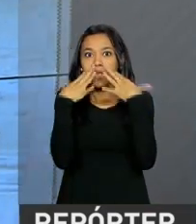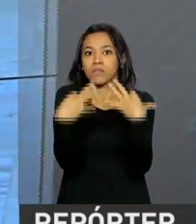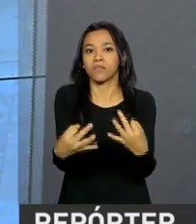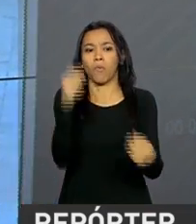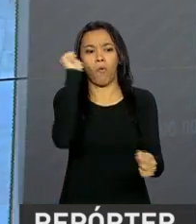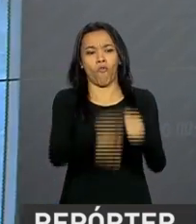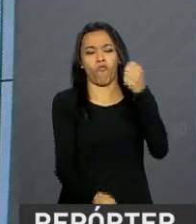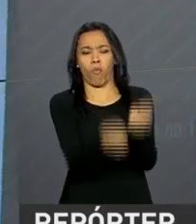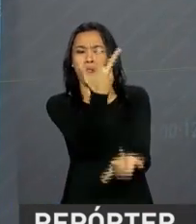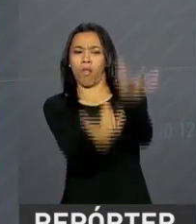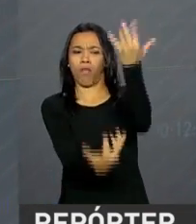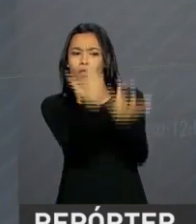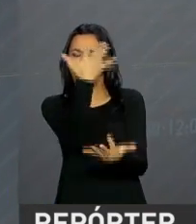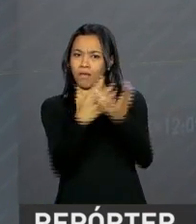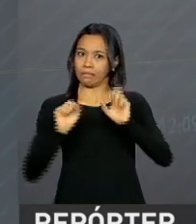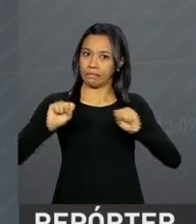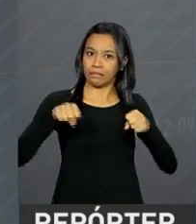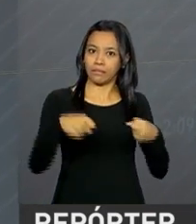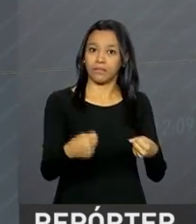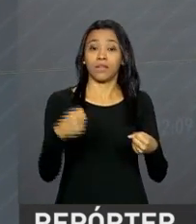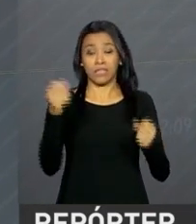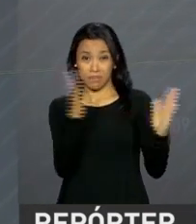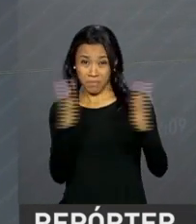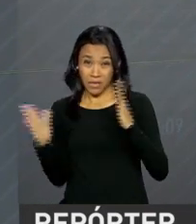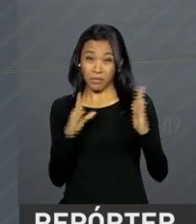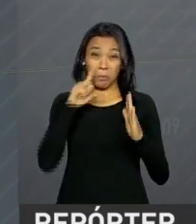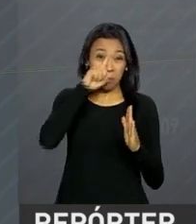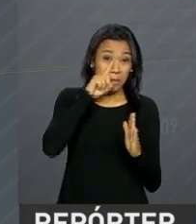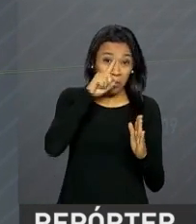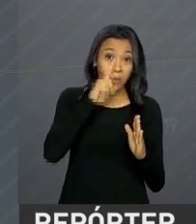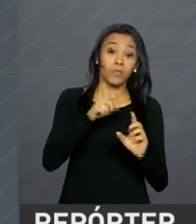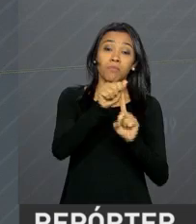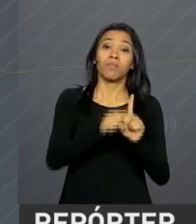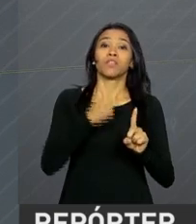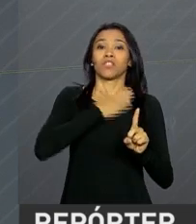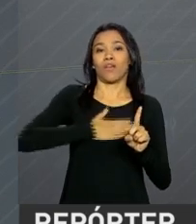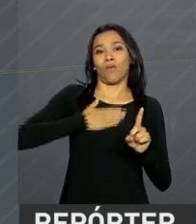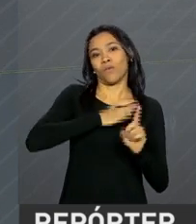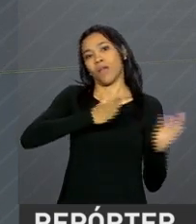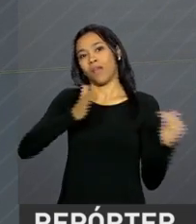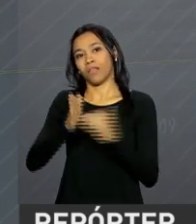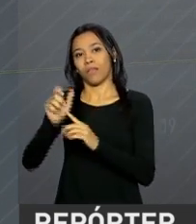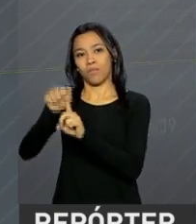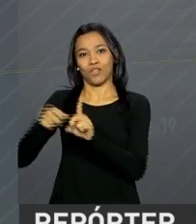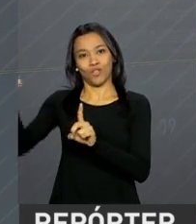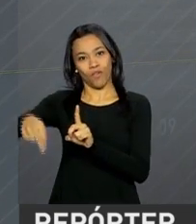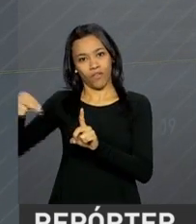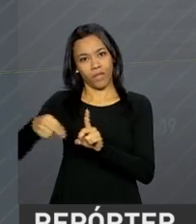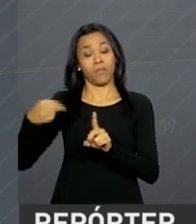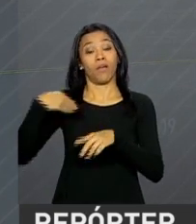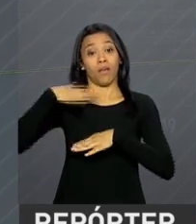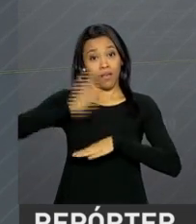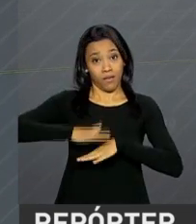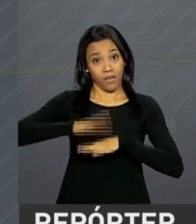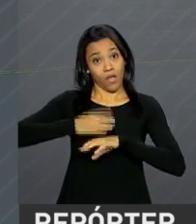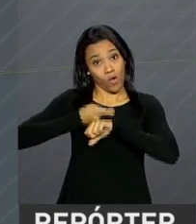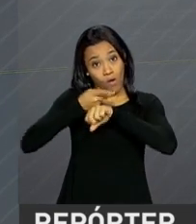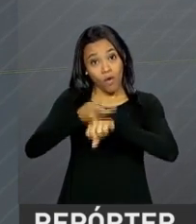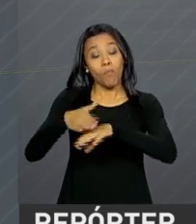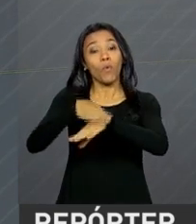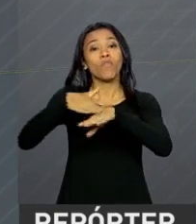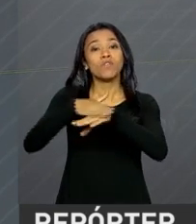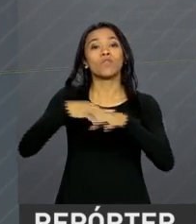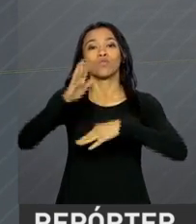ser redobrada. A época crítica vai de agosto a novembro. A equipe da NBR conversou com o IBAMA sobre as ações de